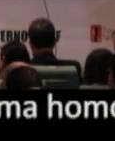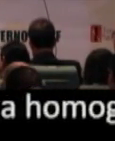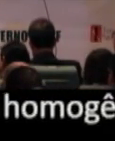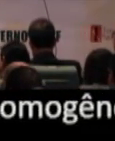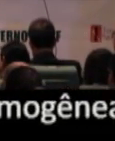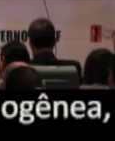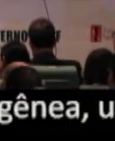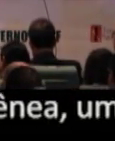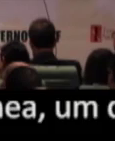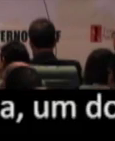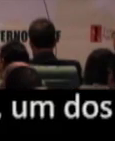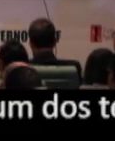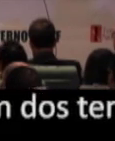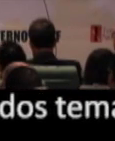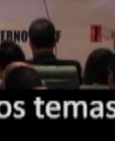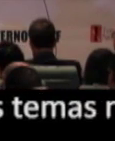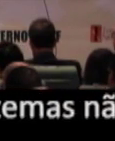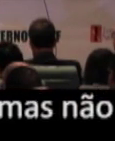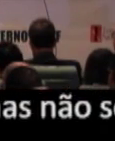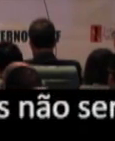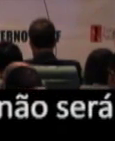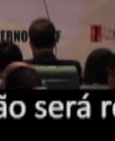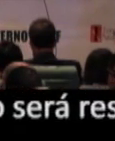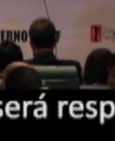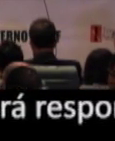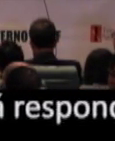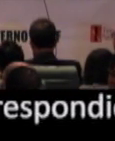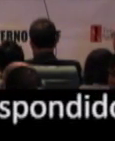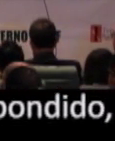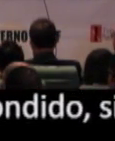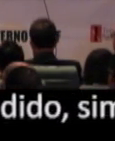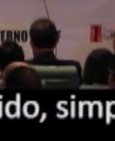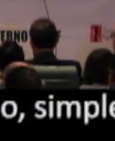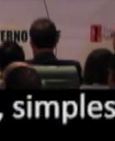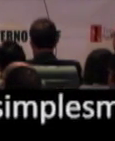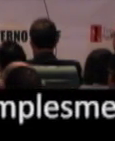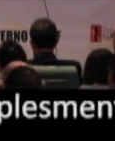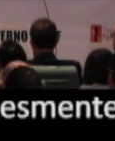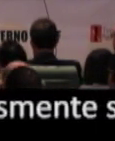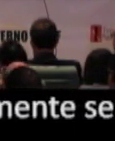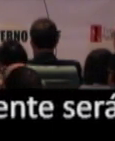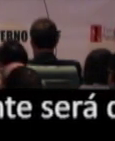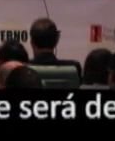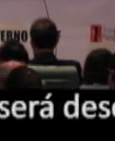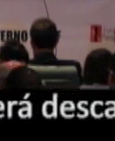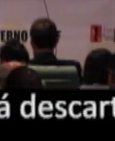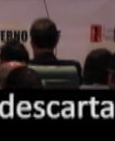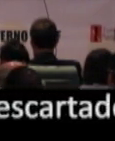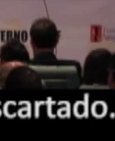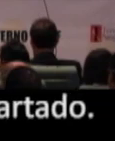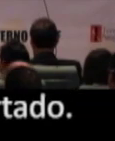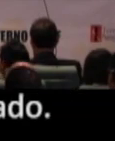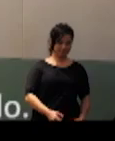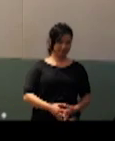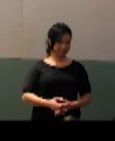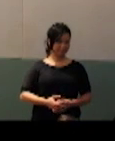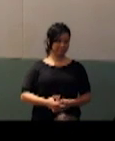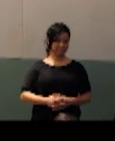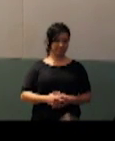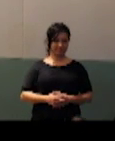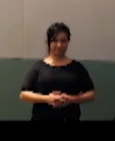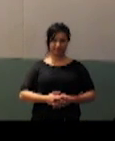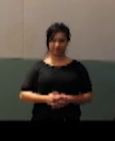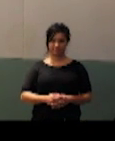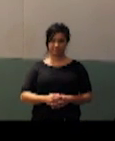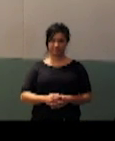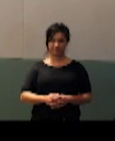respondido, um dos temas, para que seja de forma homogênea, um dos temas não será respondido.